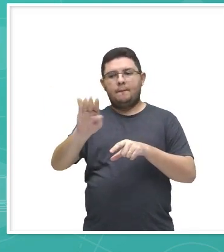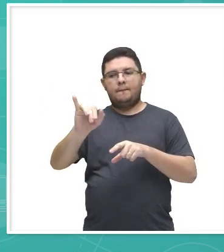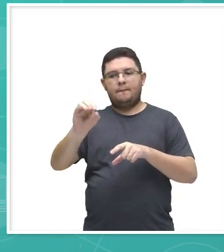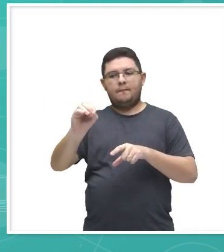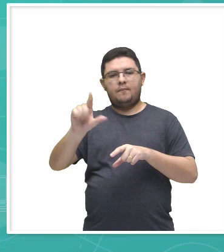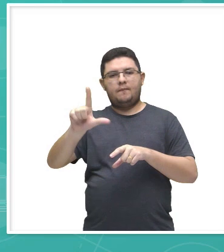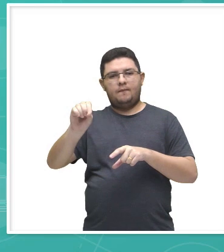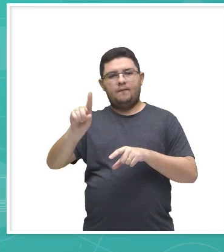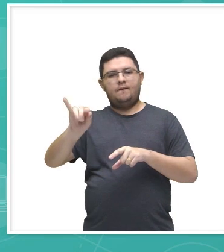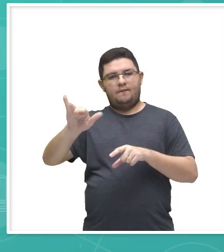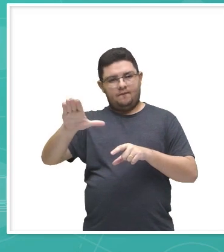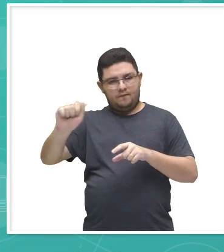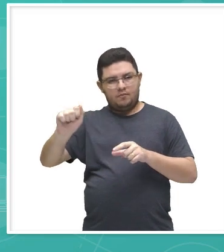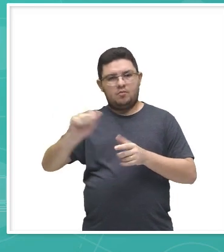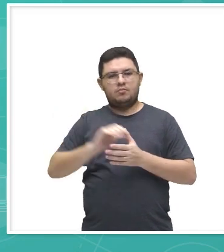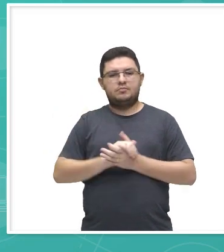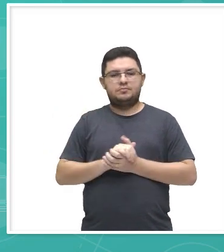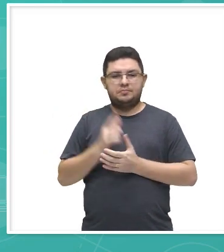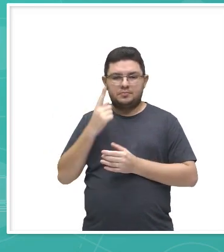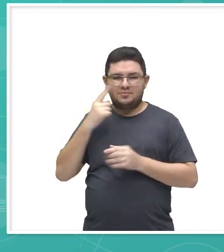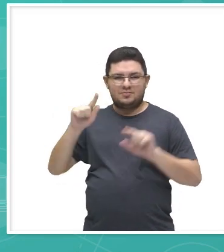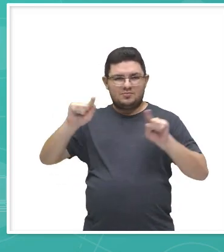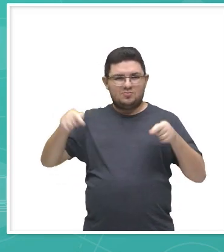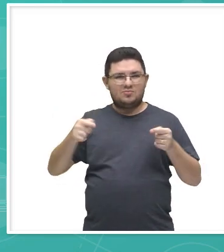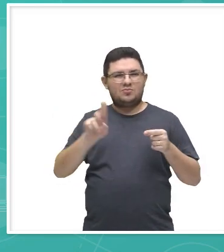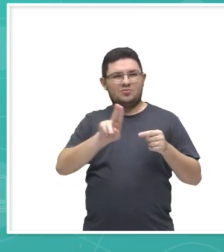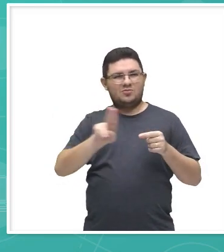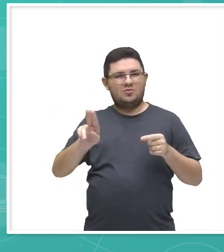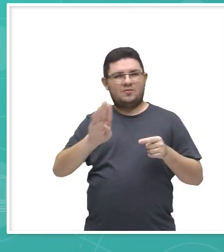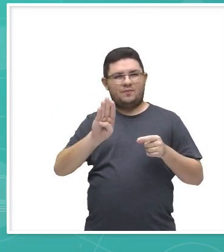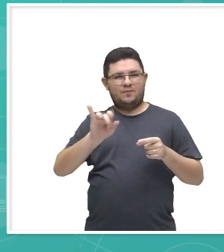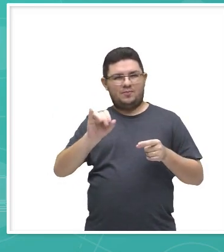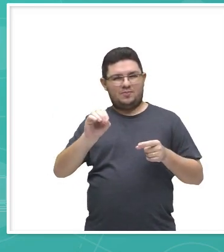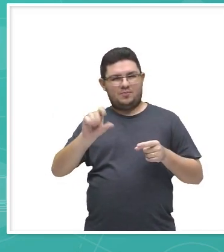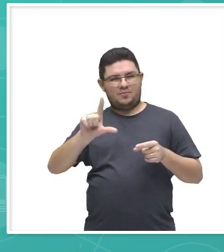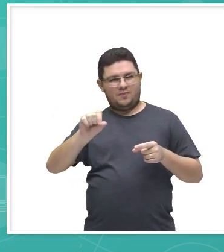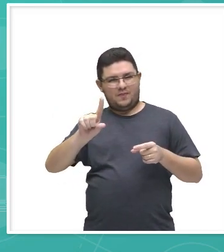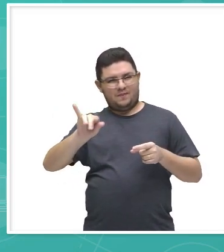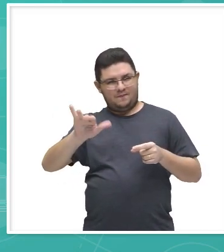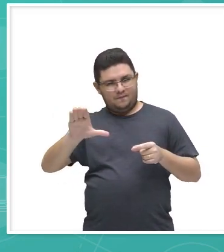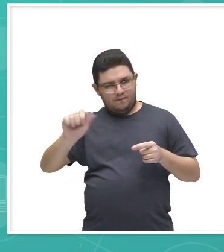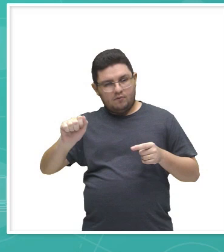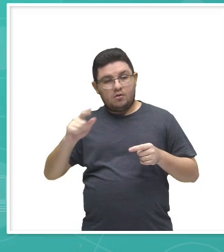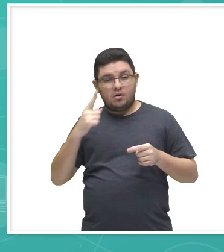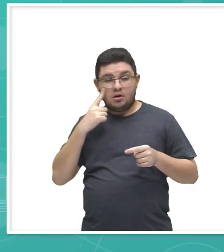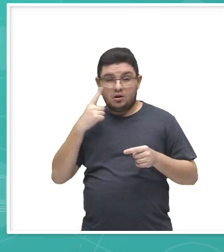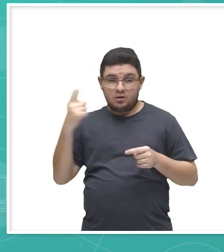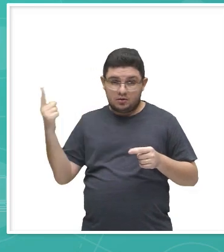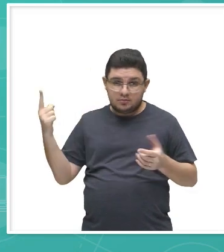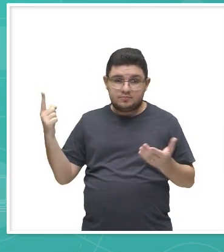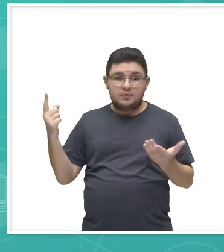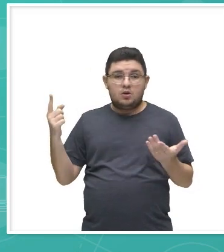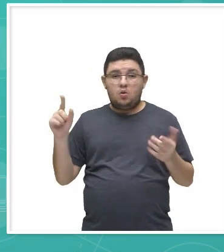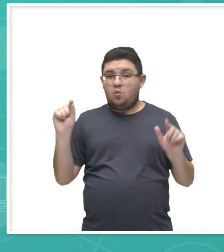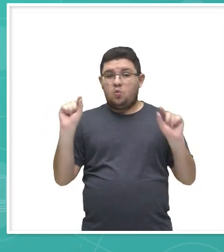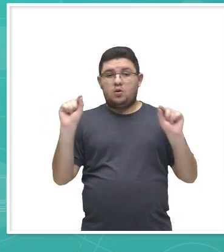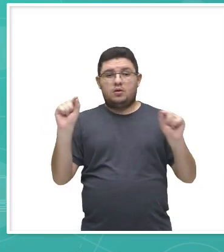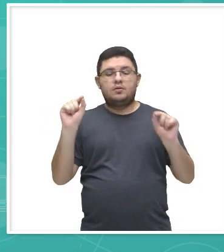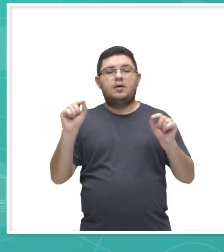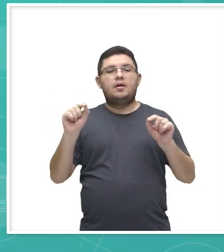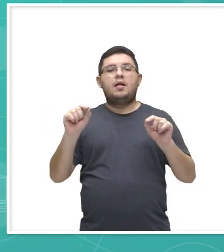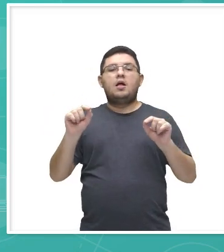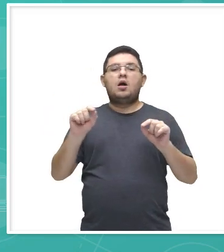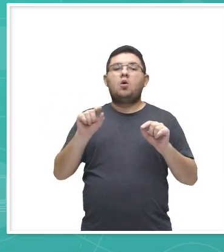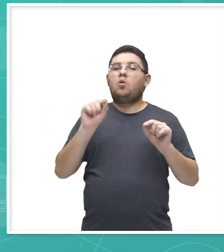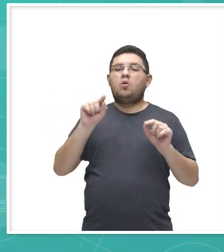Que eu coloquei aí entre parênteses. Então ela vai visar aí basicamente ao equilíbrio ambiental, tá? Daquele